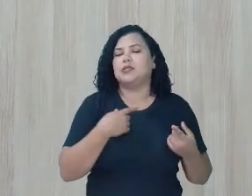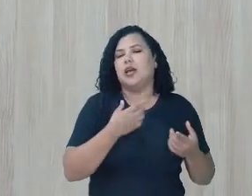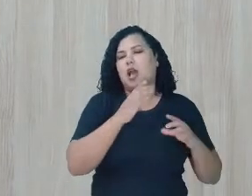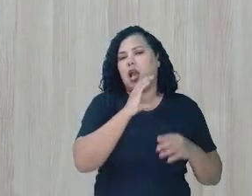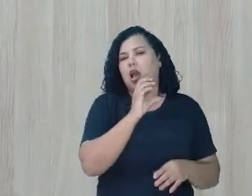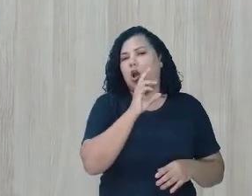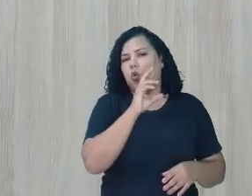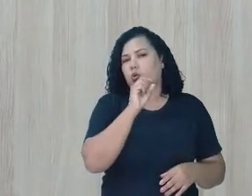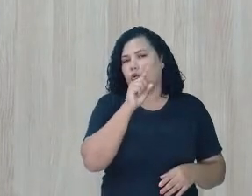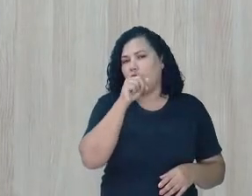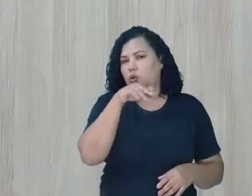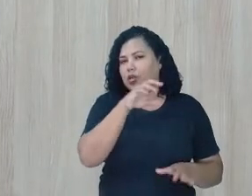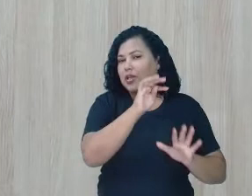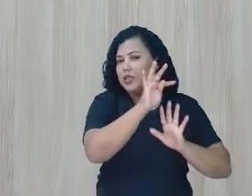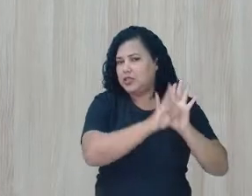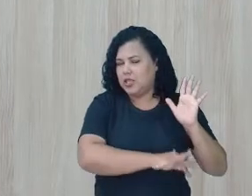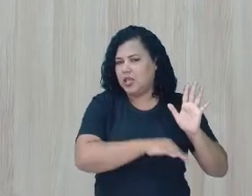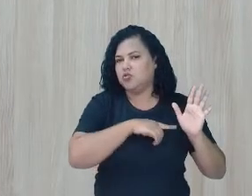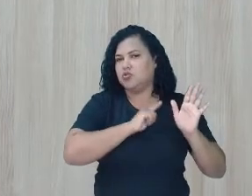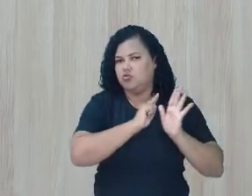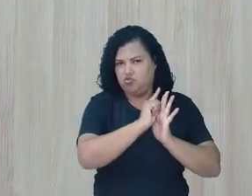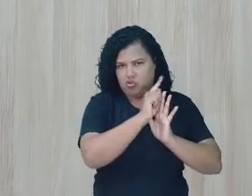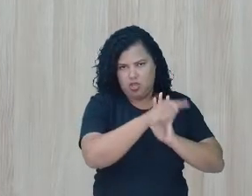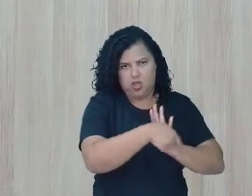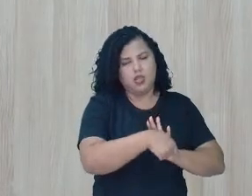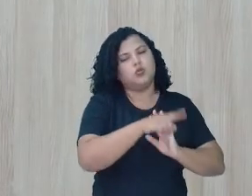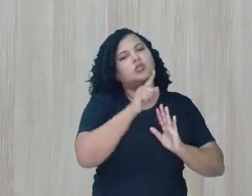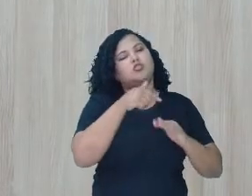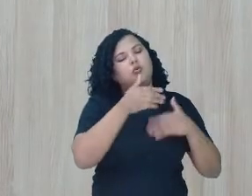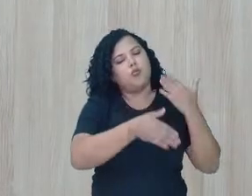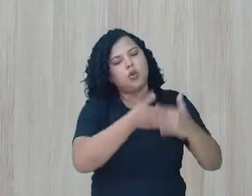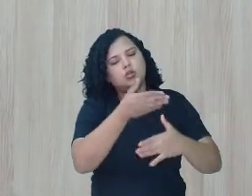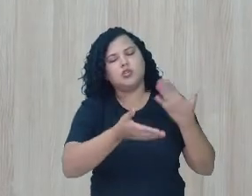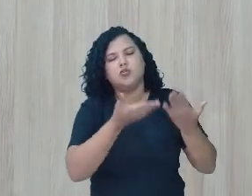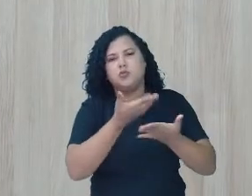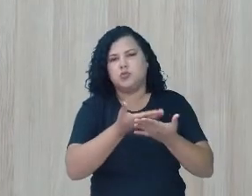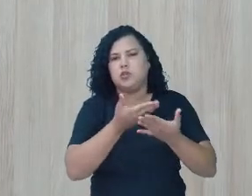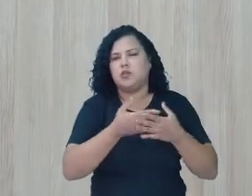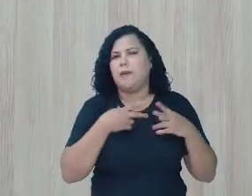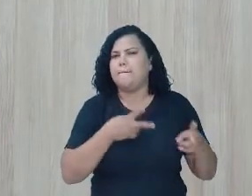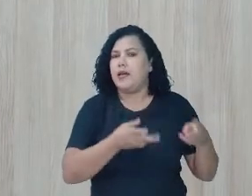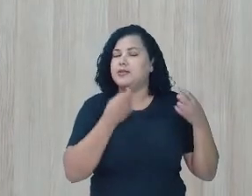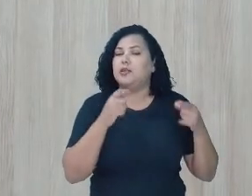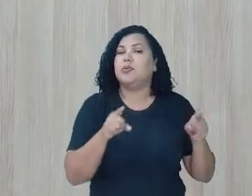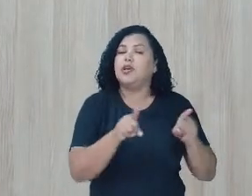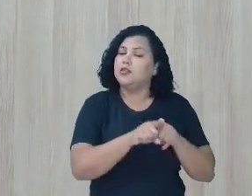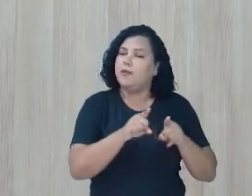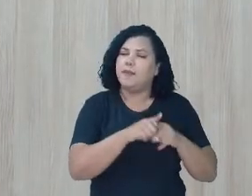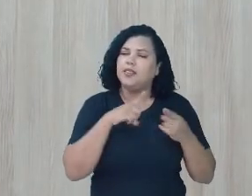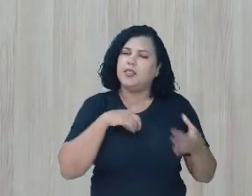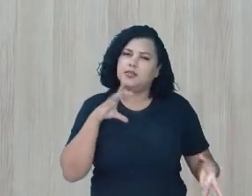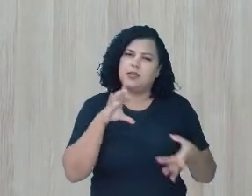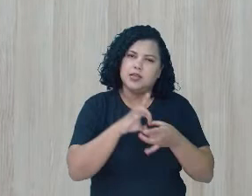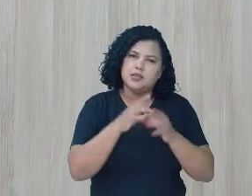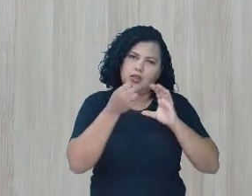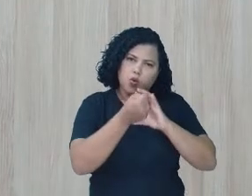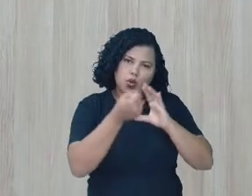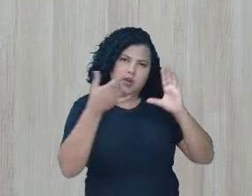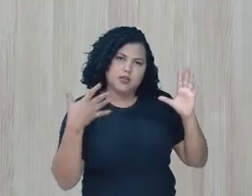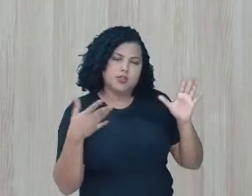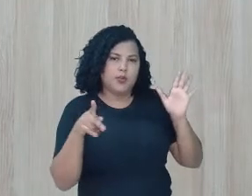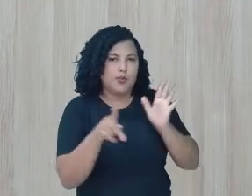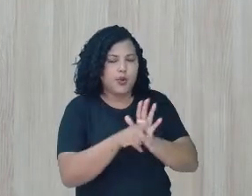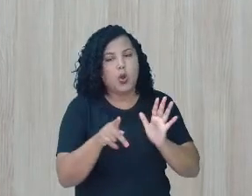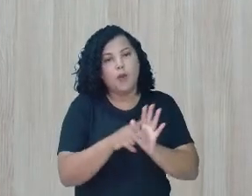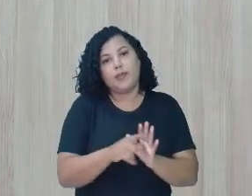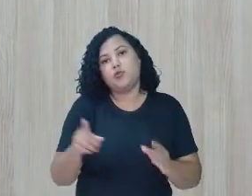crônica textual, que a gente vai ver ao longo de toda essa aula, a gente vai perceber que ela também tem essa característica de